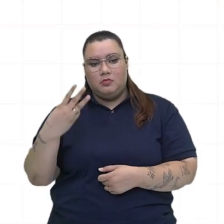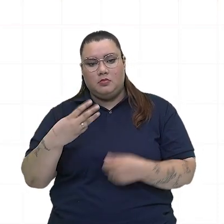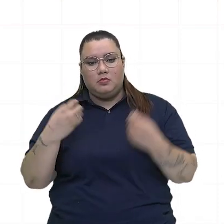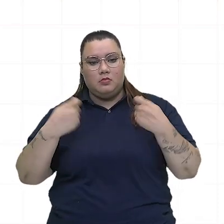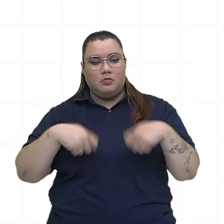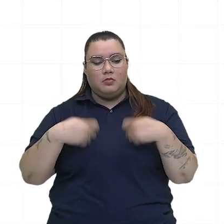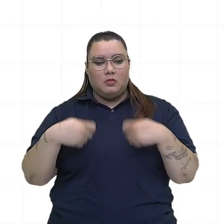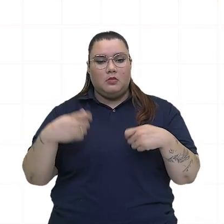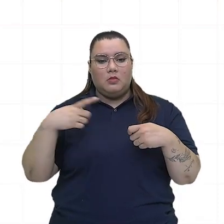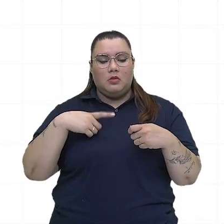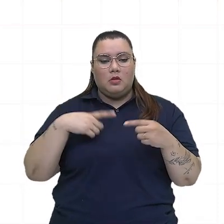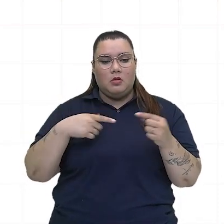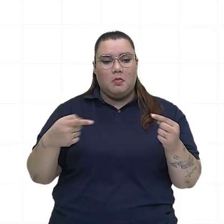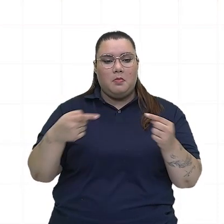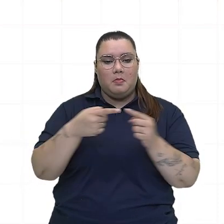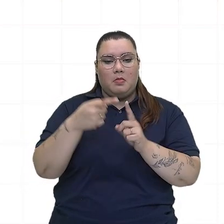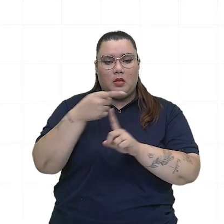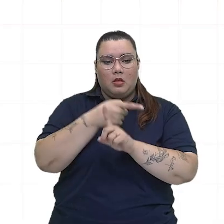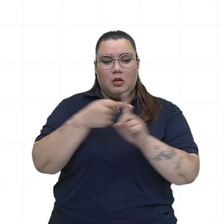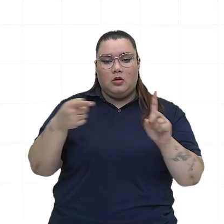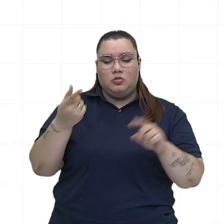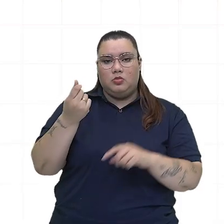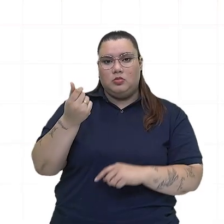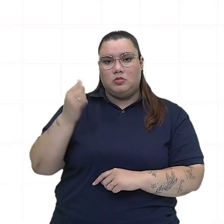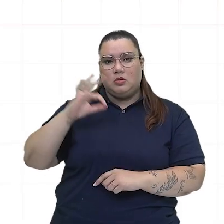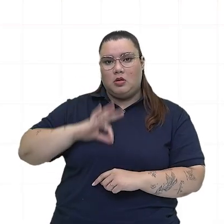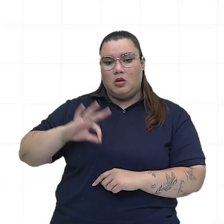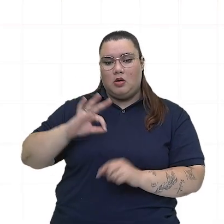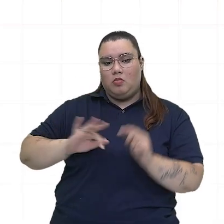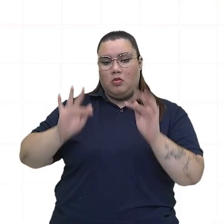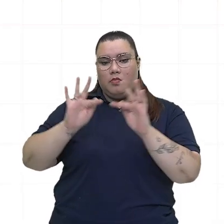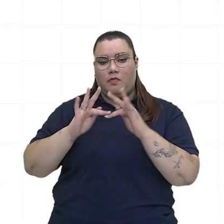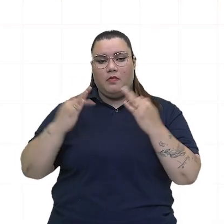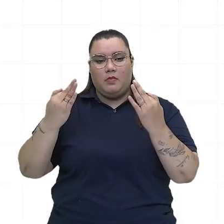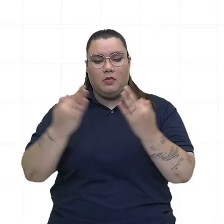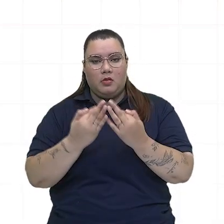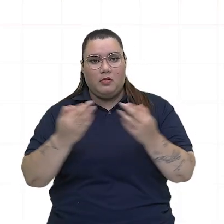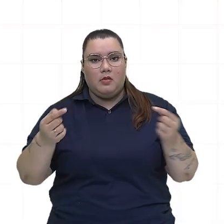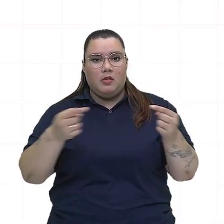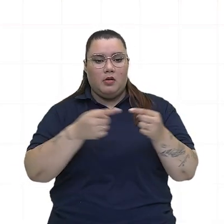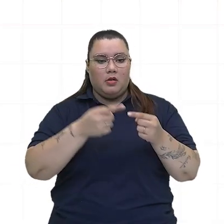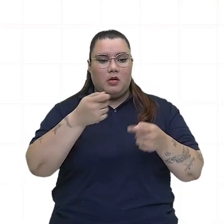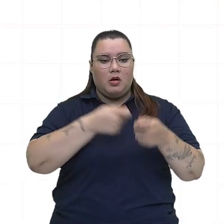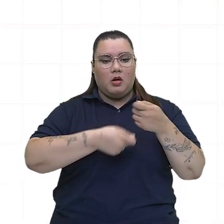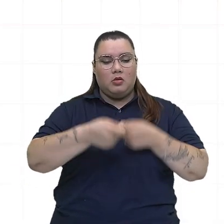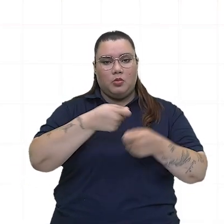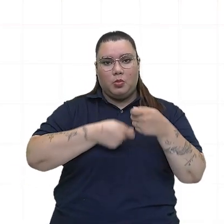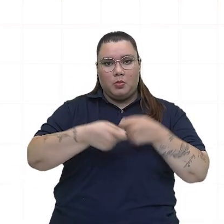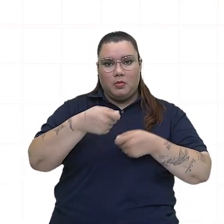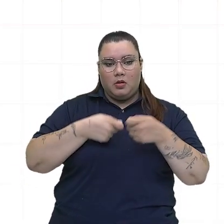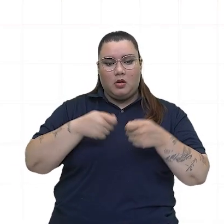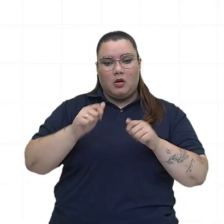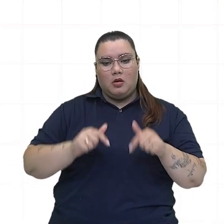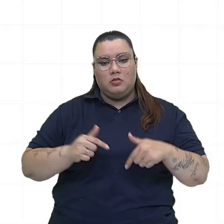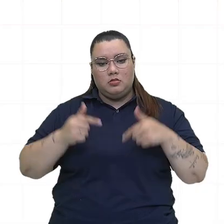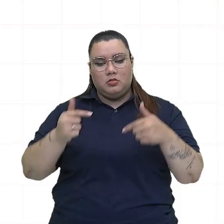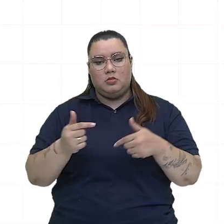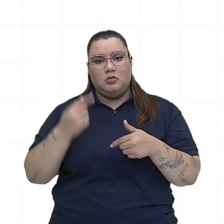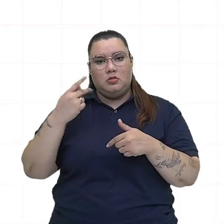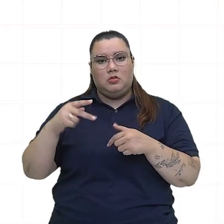precisa também auferir, no mínimo, metade da renda familiar de atividades econômicas do